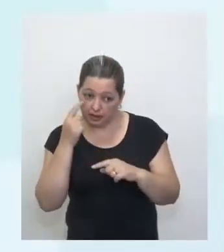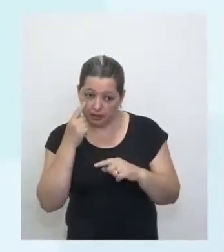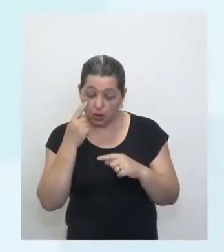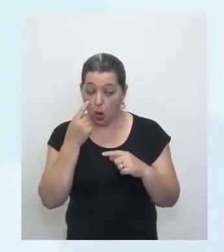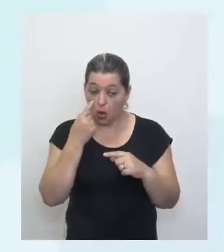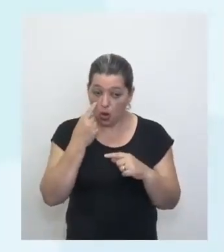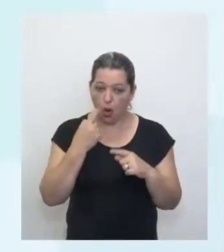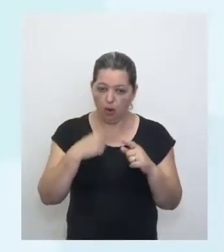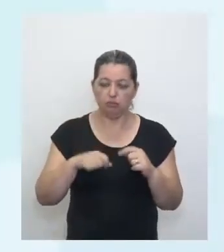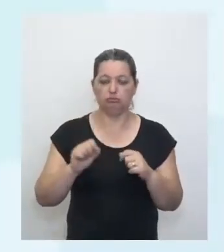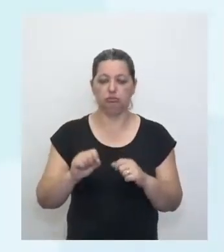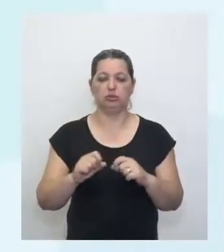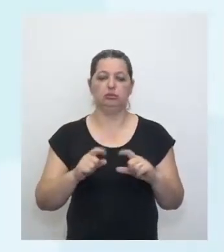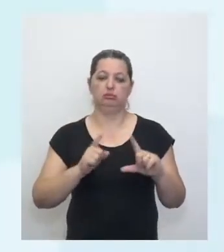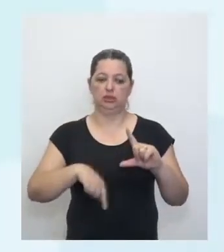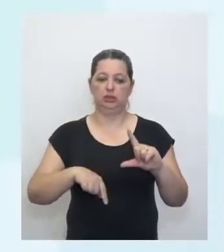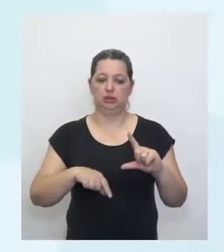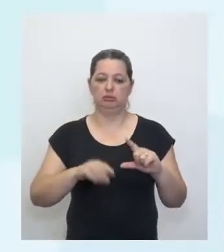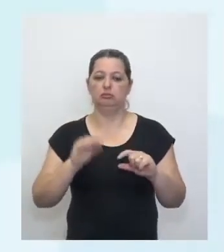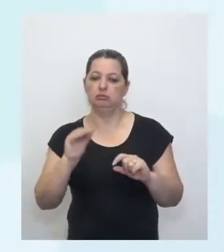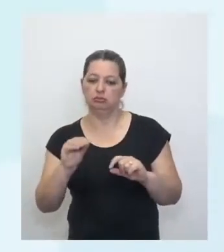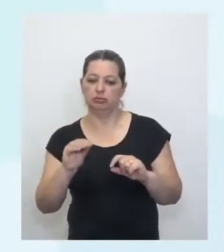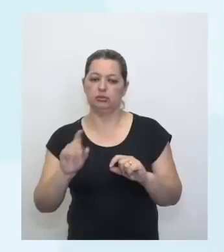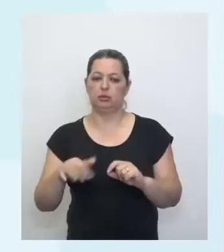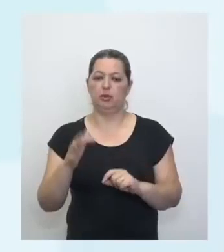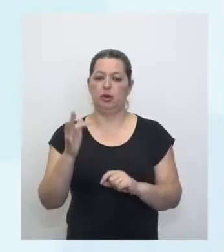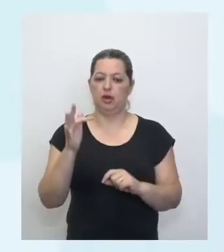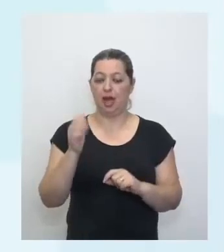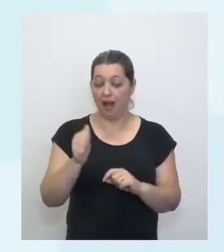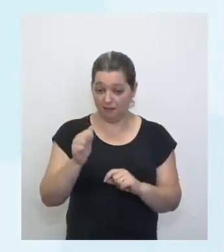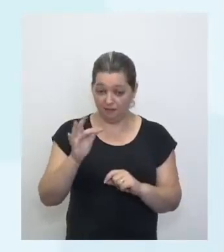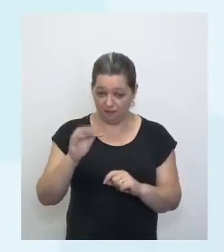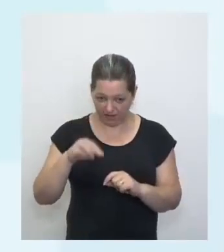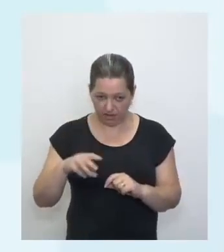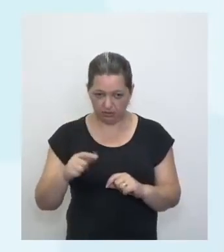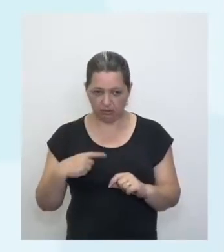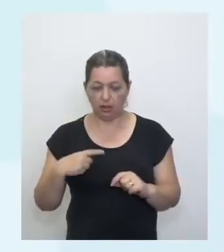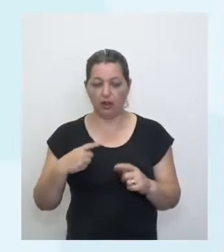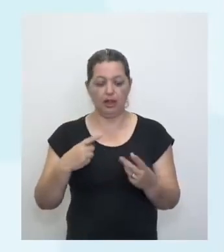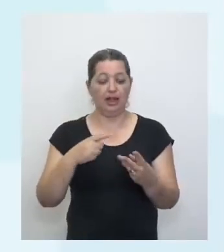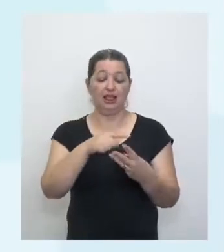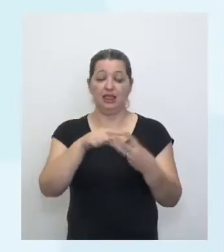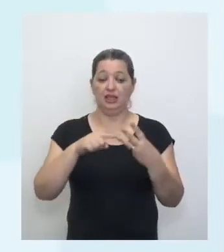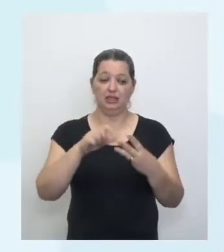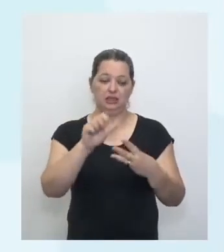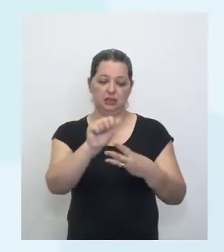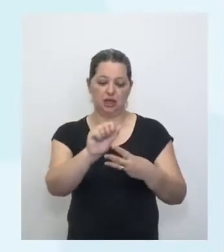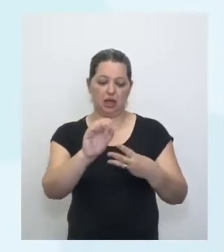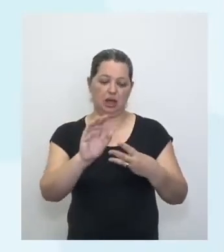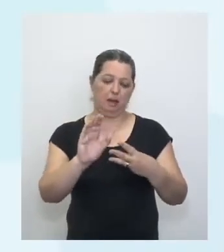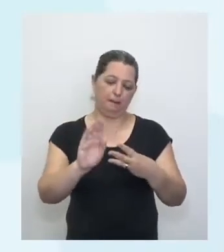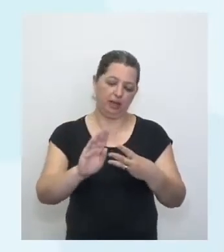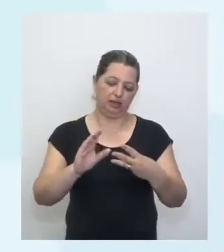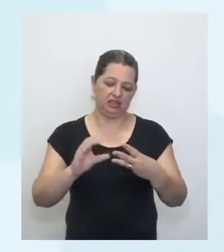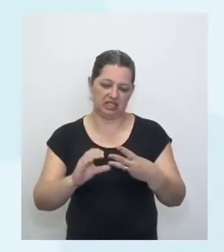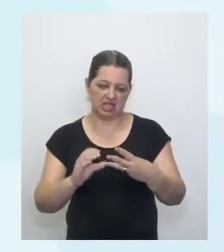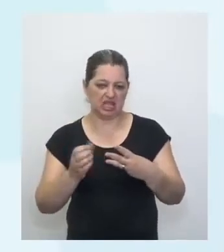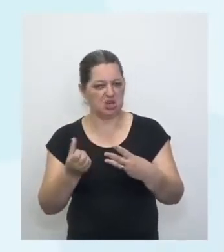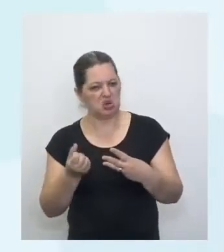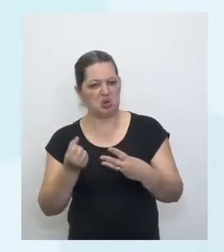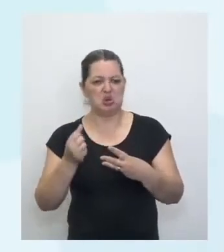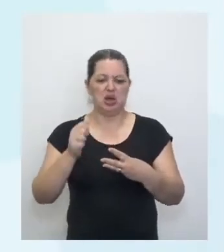linear? Coloca a letrinha da linear. E depois afim. Então, você vai ter me dar 3 letras lá. Por exemplo, ABC, ACB,